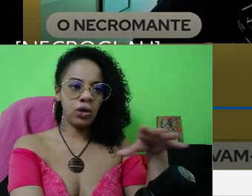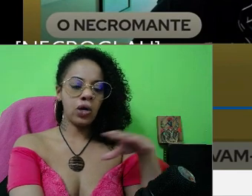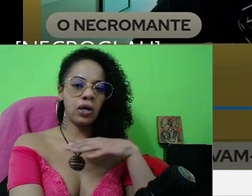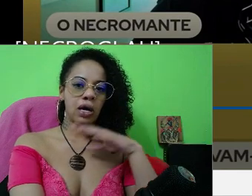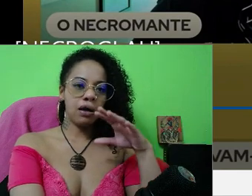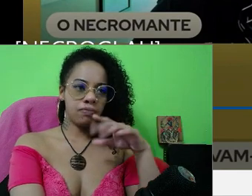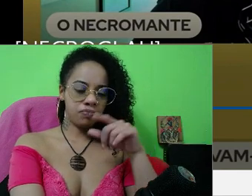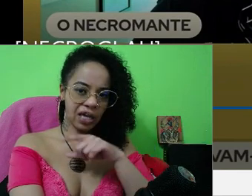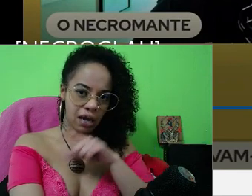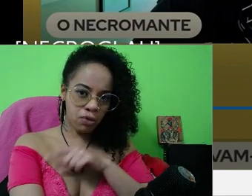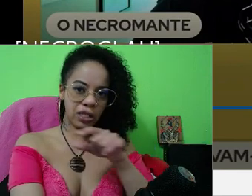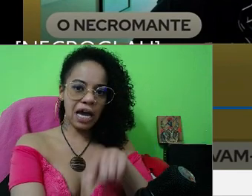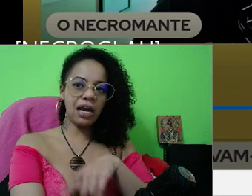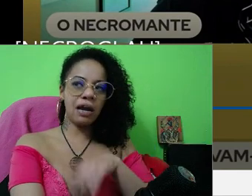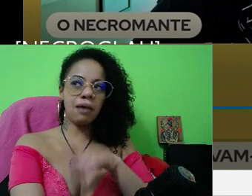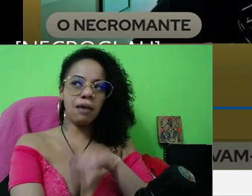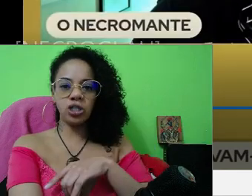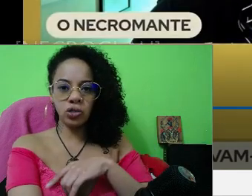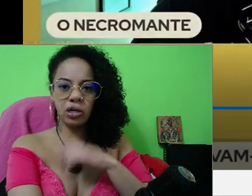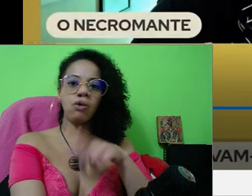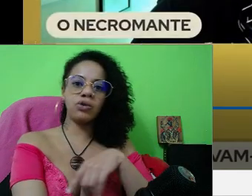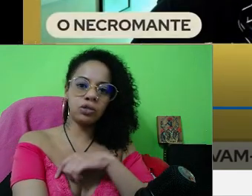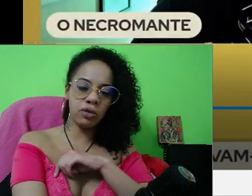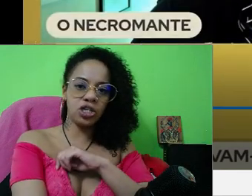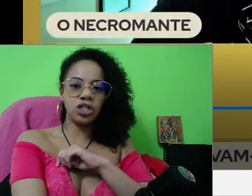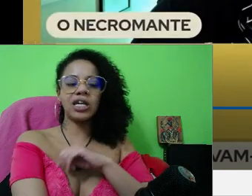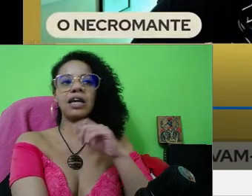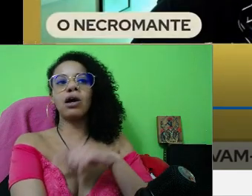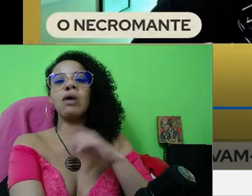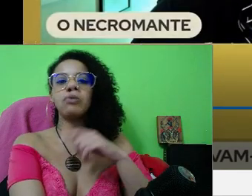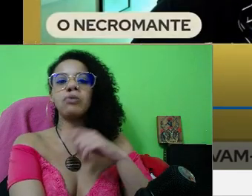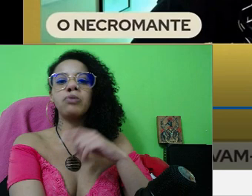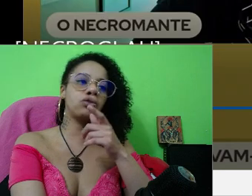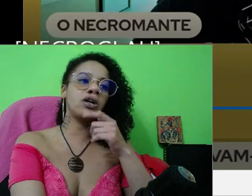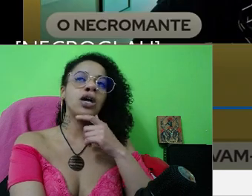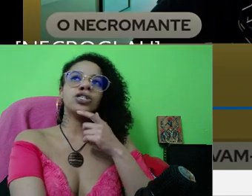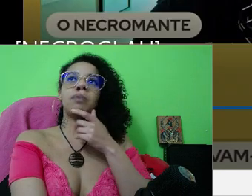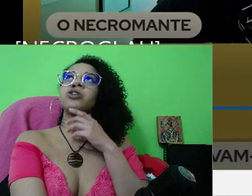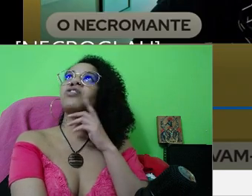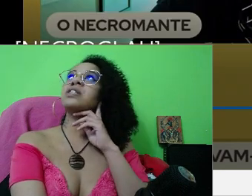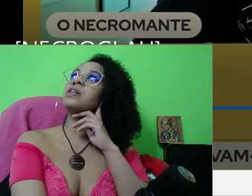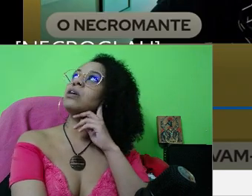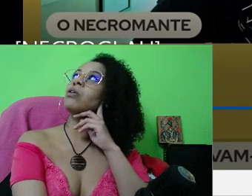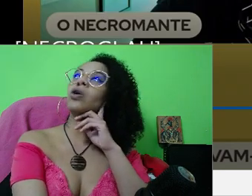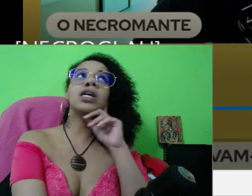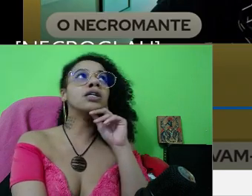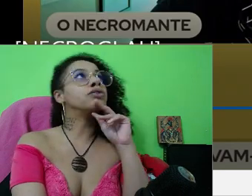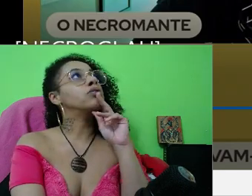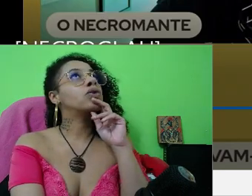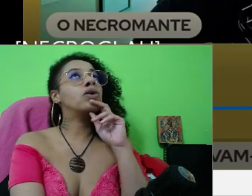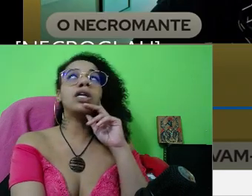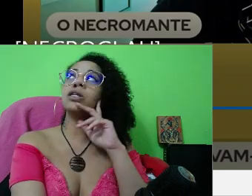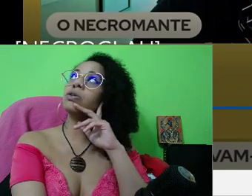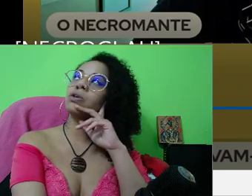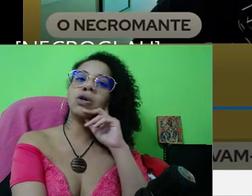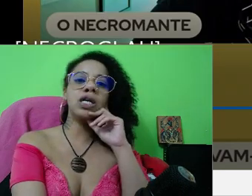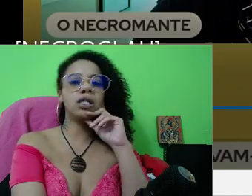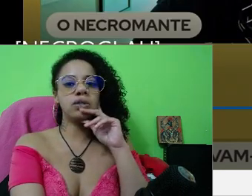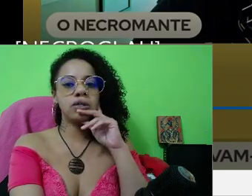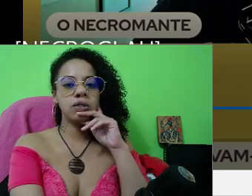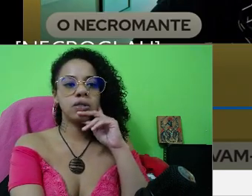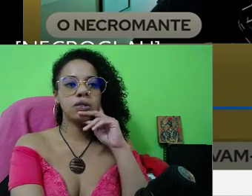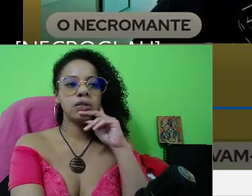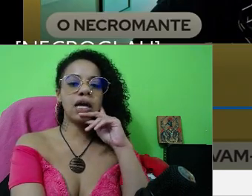moderação quem modera pode adicionar ou excluir gente quem não é moderador só pode ficar assim olhando olhando